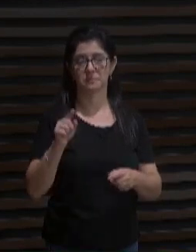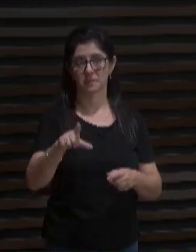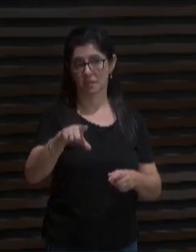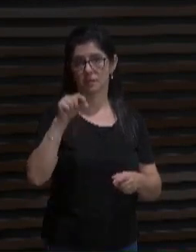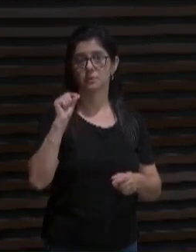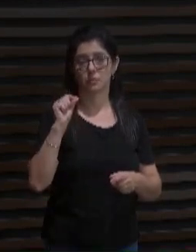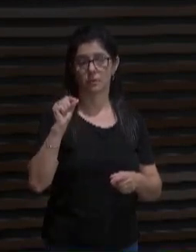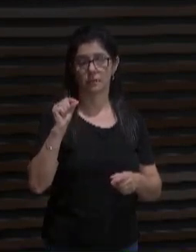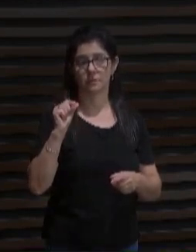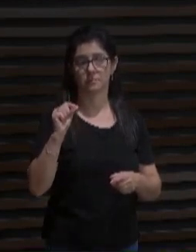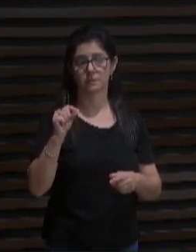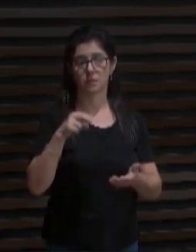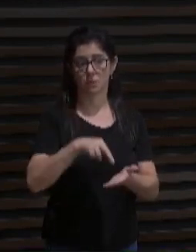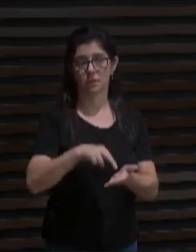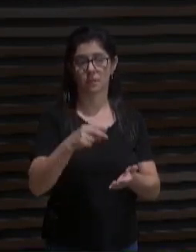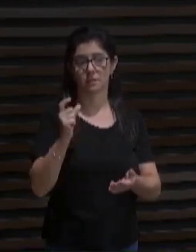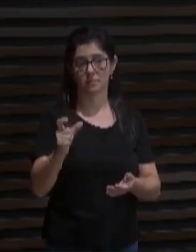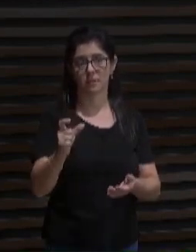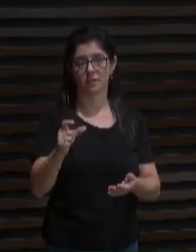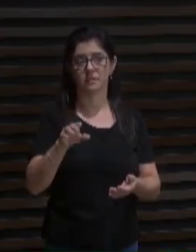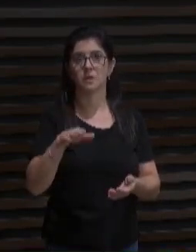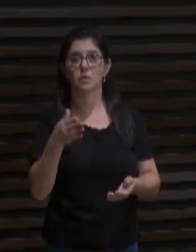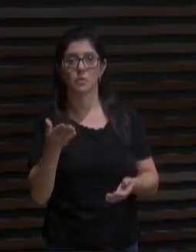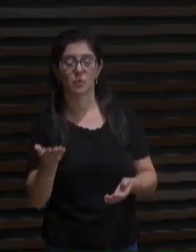está dizendo? Ou o que o inimigo das nossas almas está dizendo?